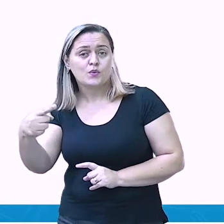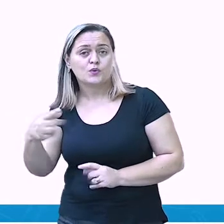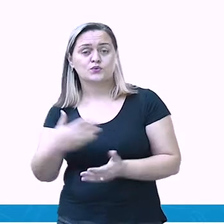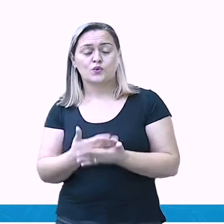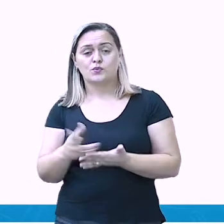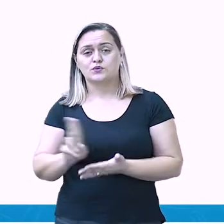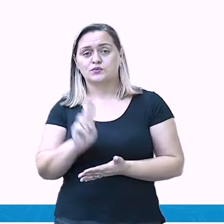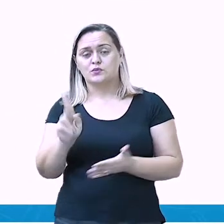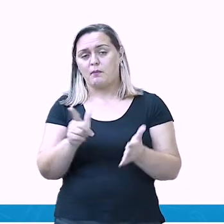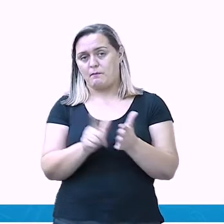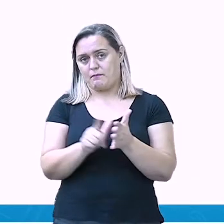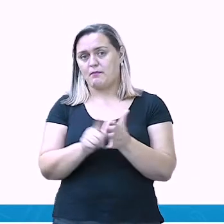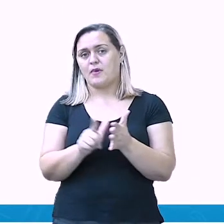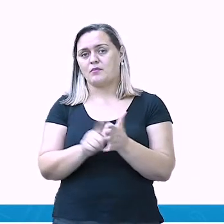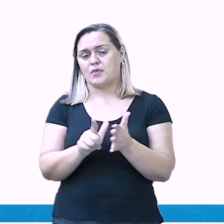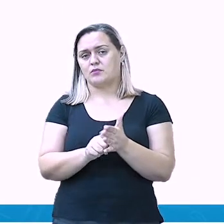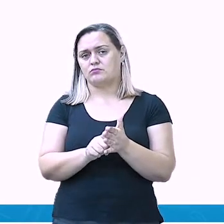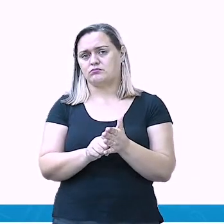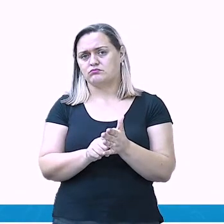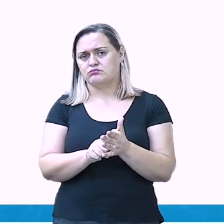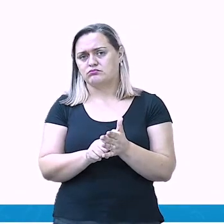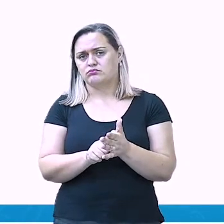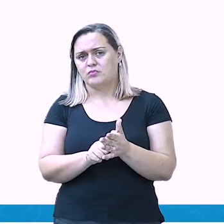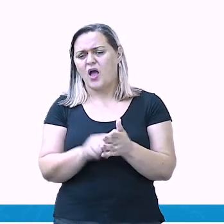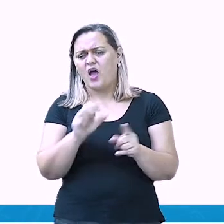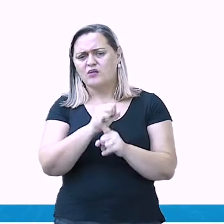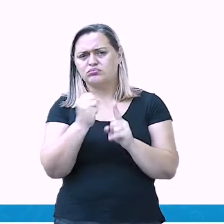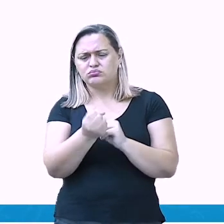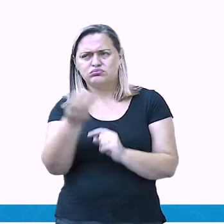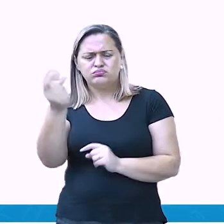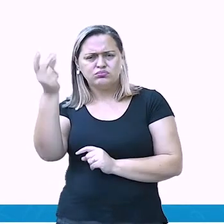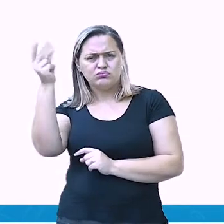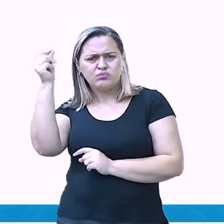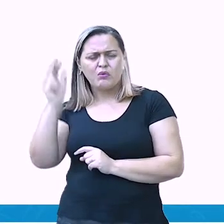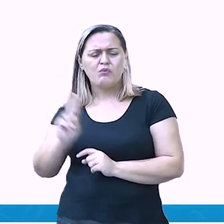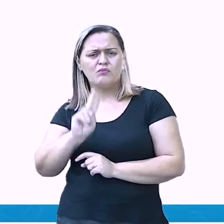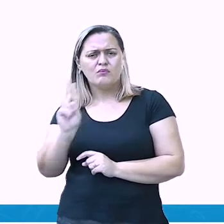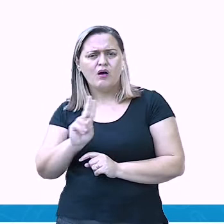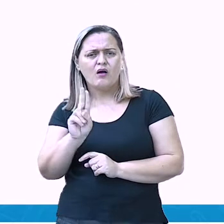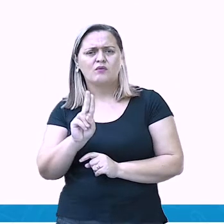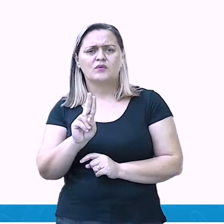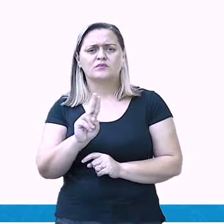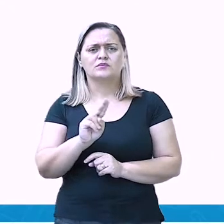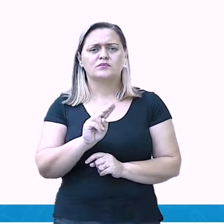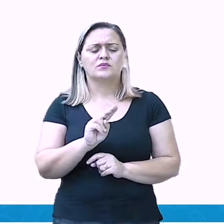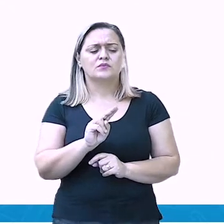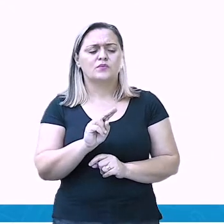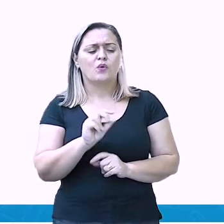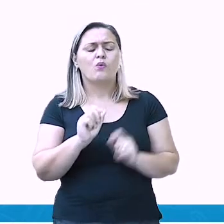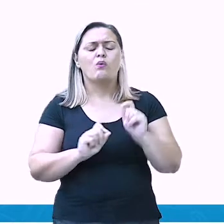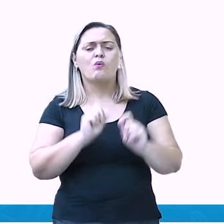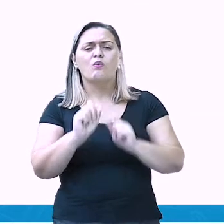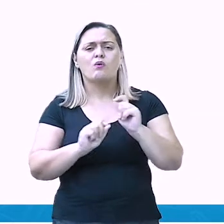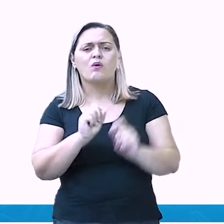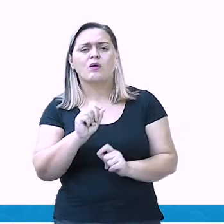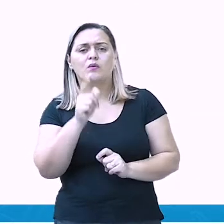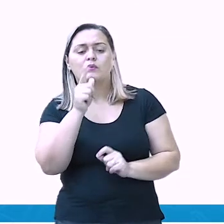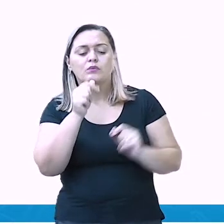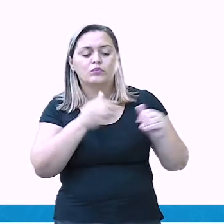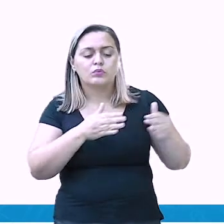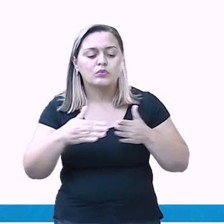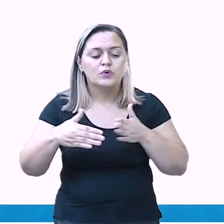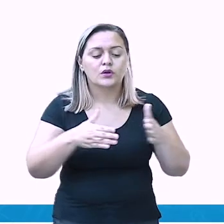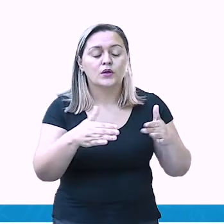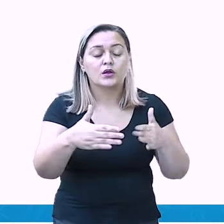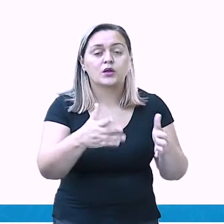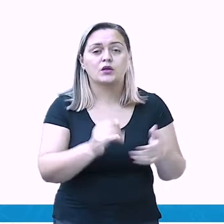elementos naturais, coisas principais que eles reconheciam ali. Como foi citado, o rio. Ele passou no rio, ia caminhando em